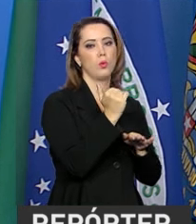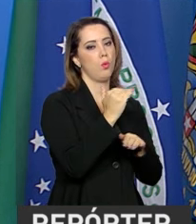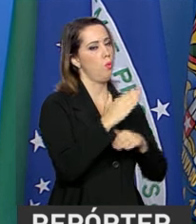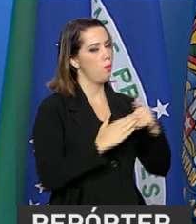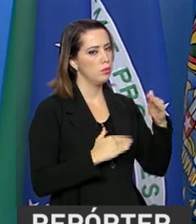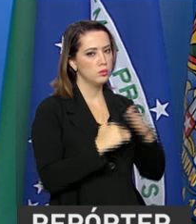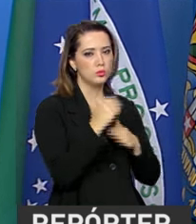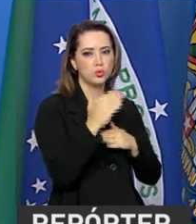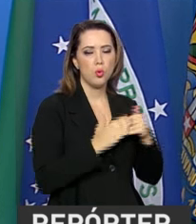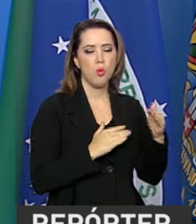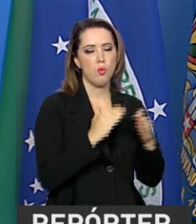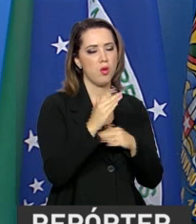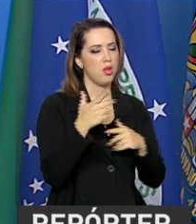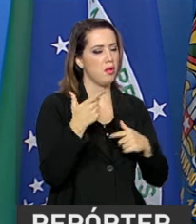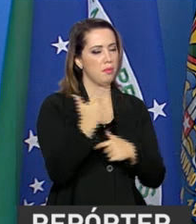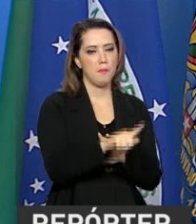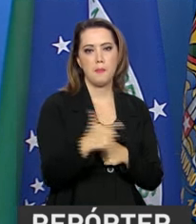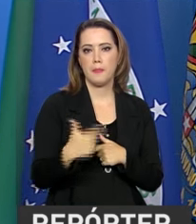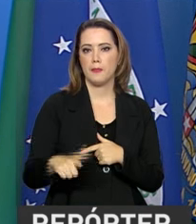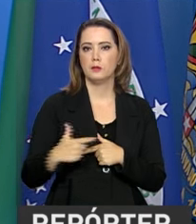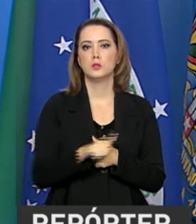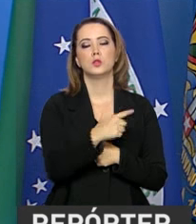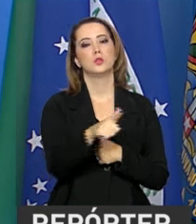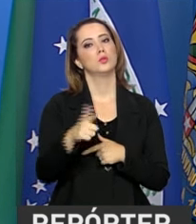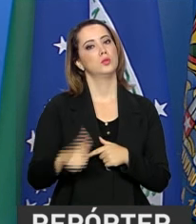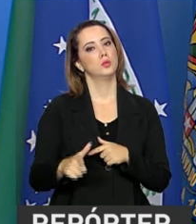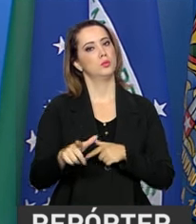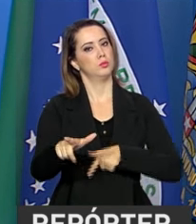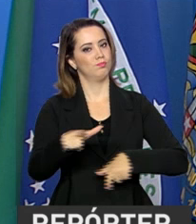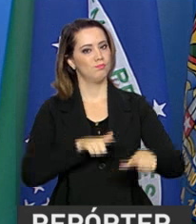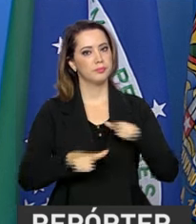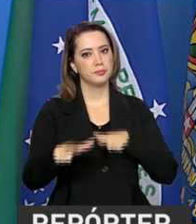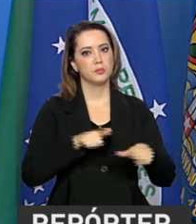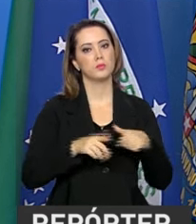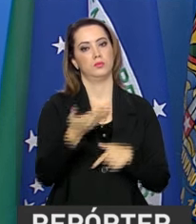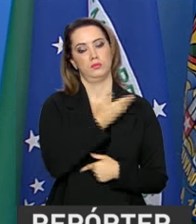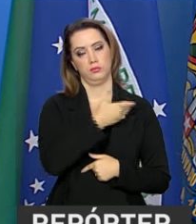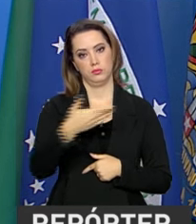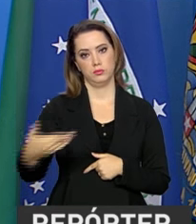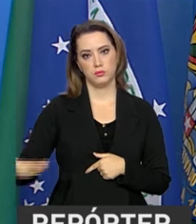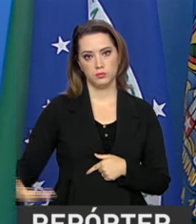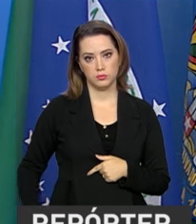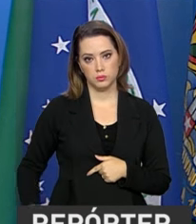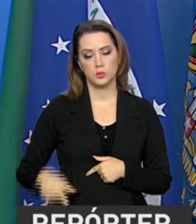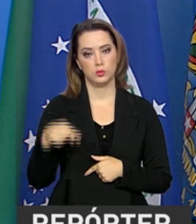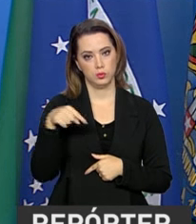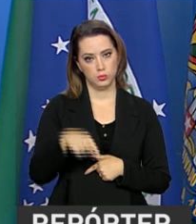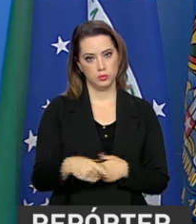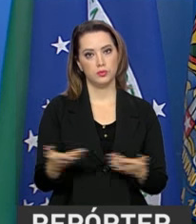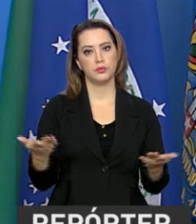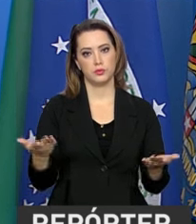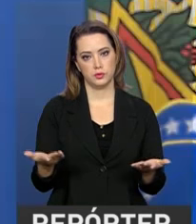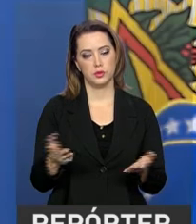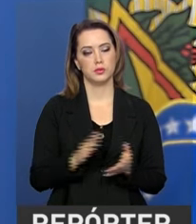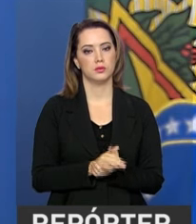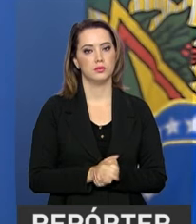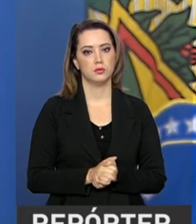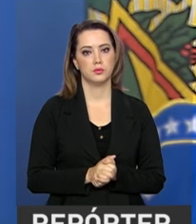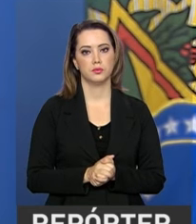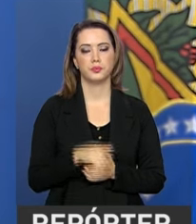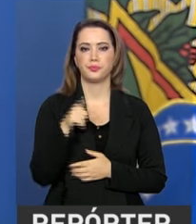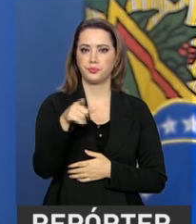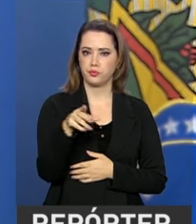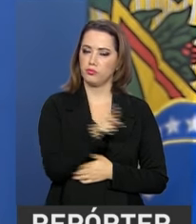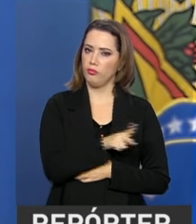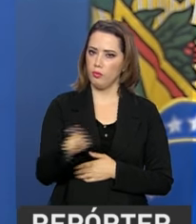qualquer outra função ou tarefa pública que eu exerça no momento ou venha exercer. Michel Temer